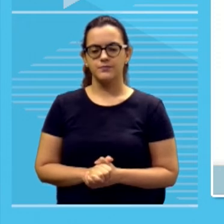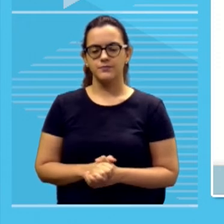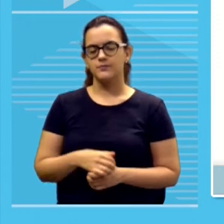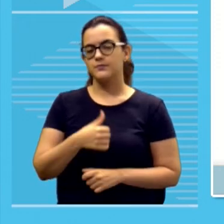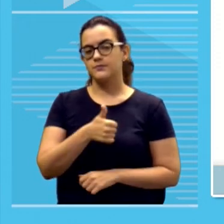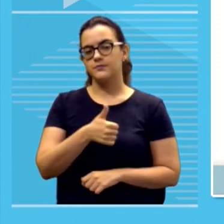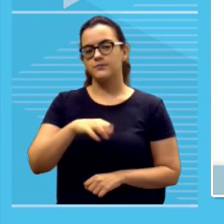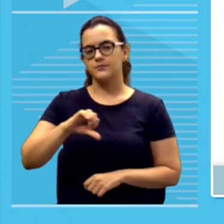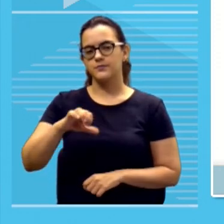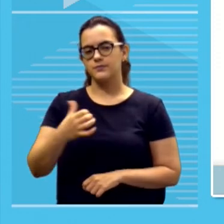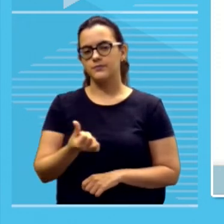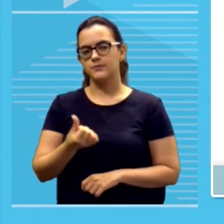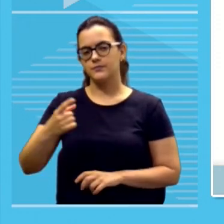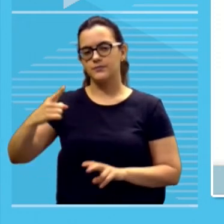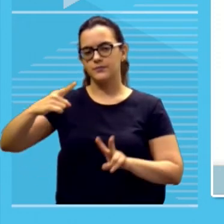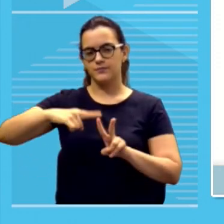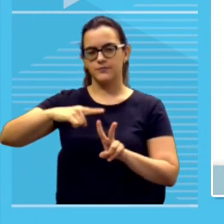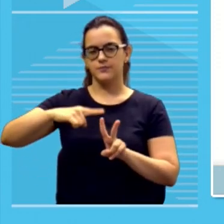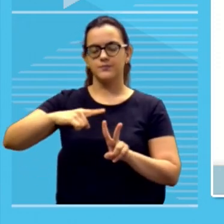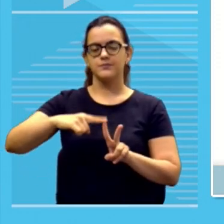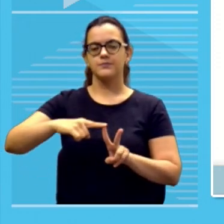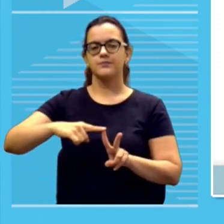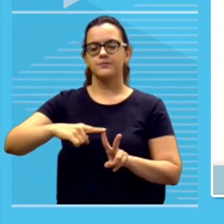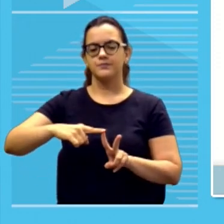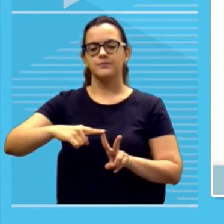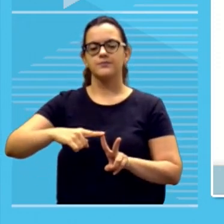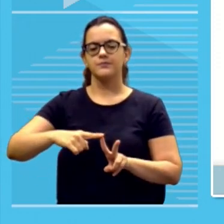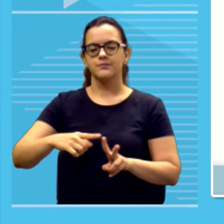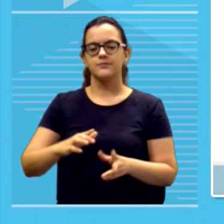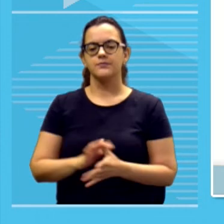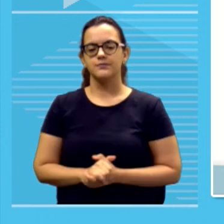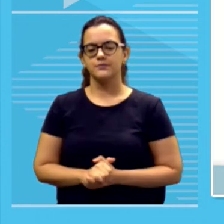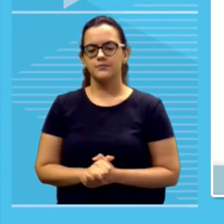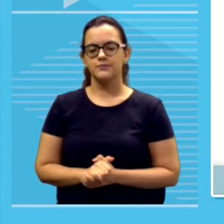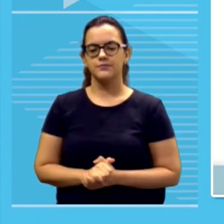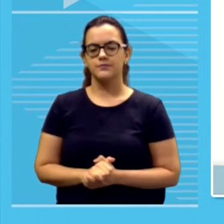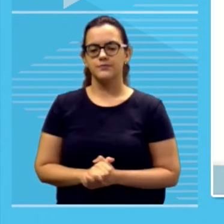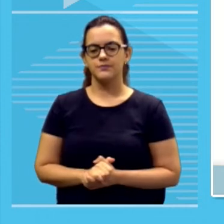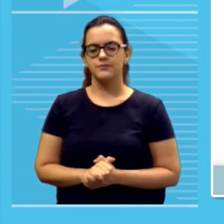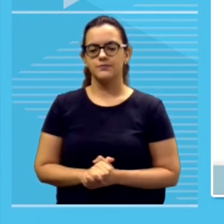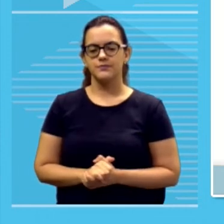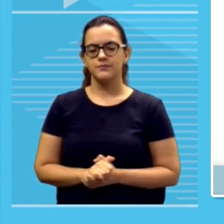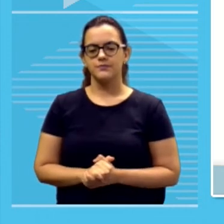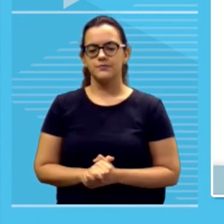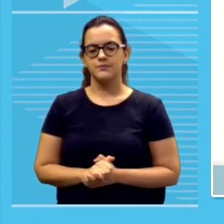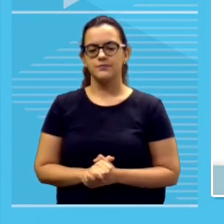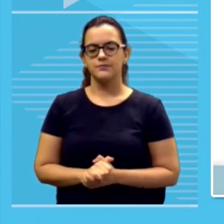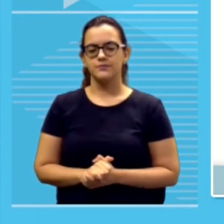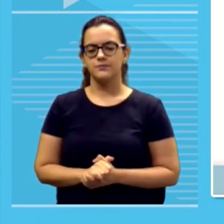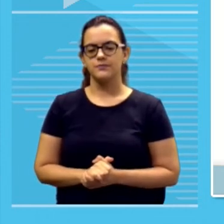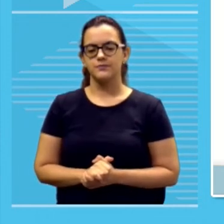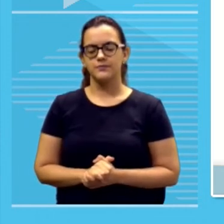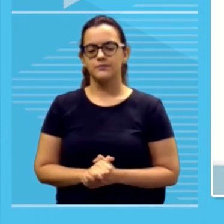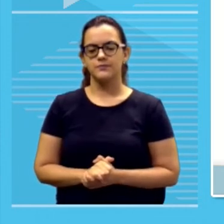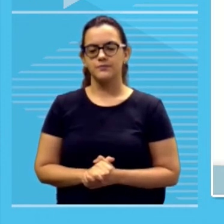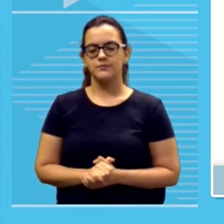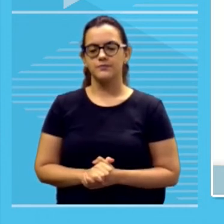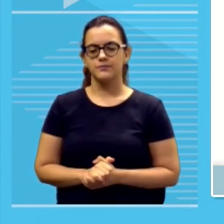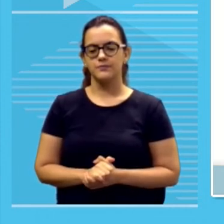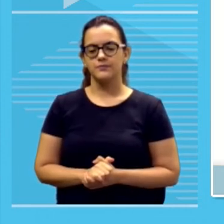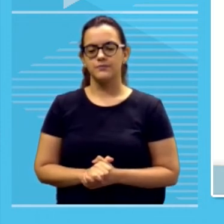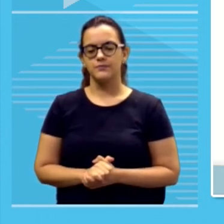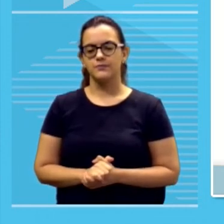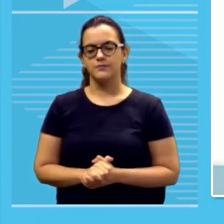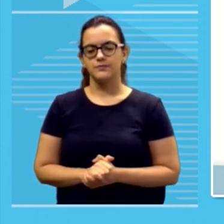196 Professor 14 vezes 14 196 professor vai dar a distância